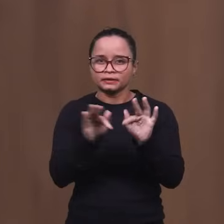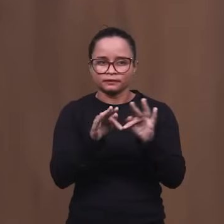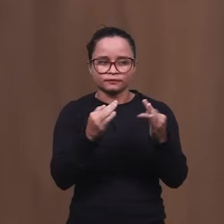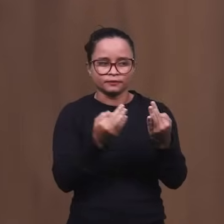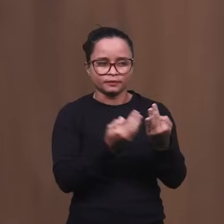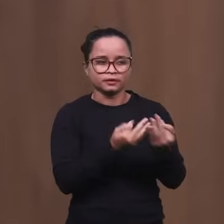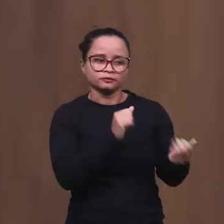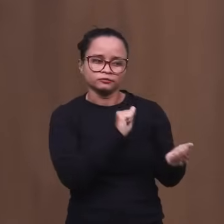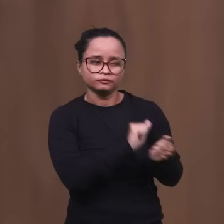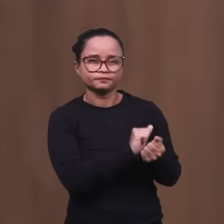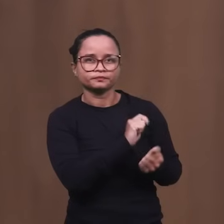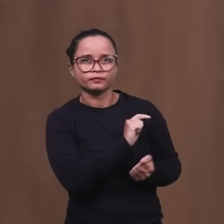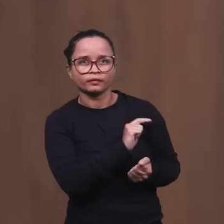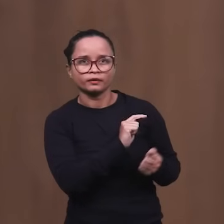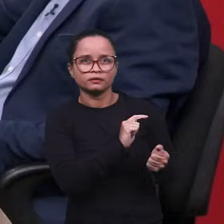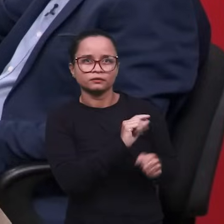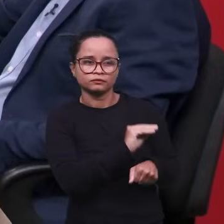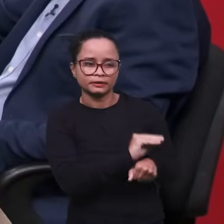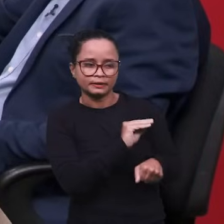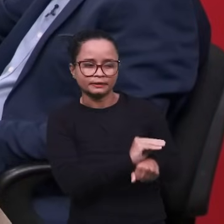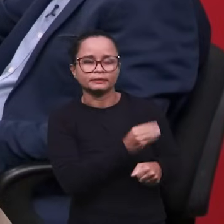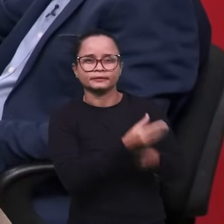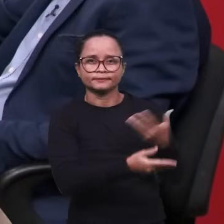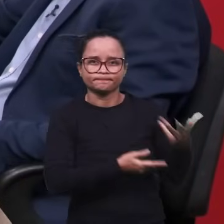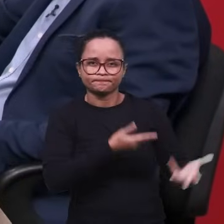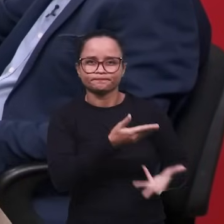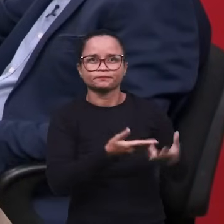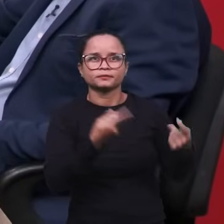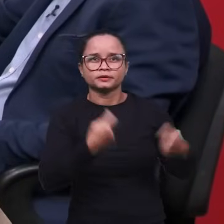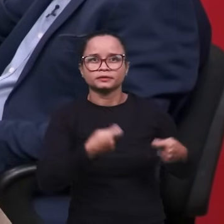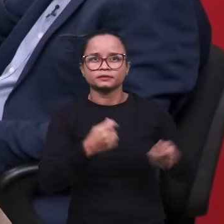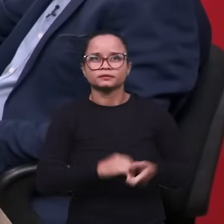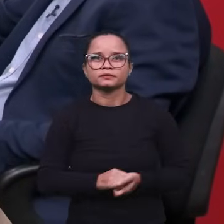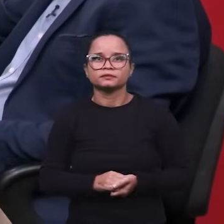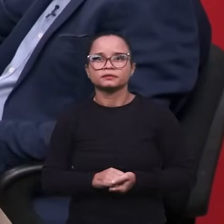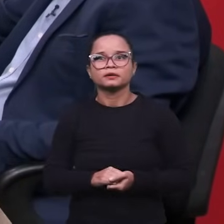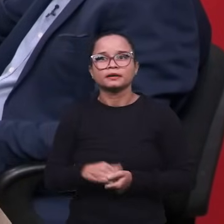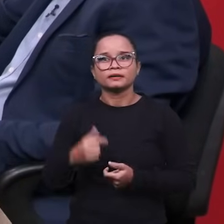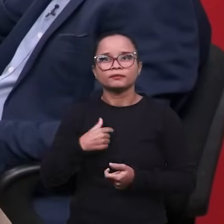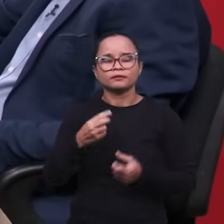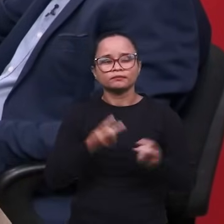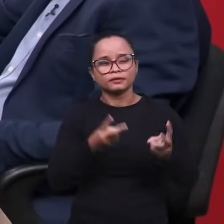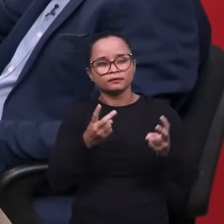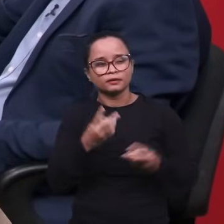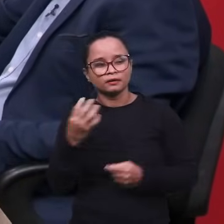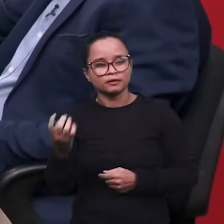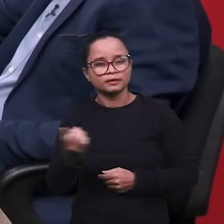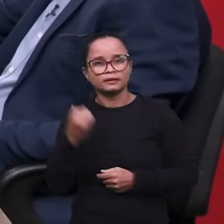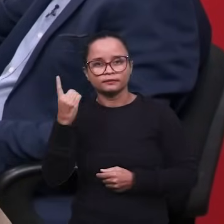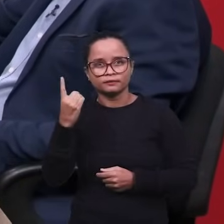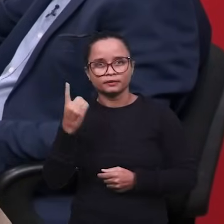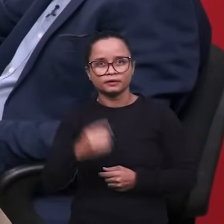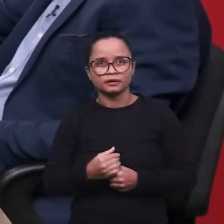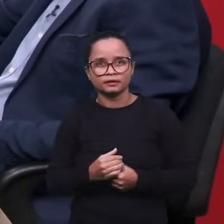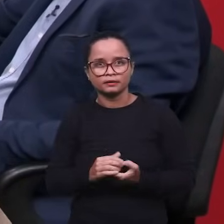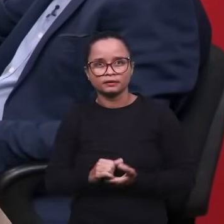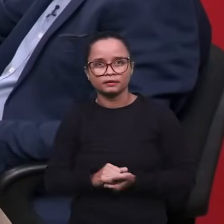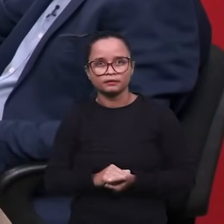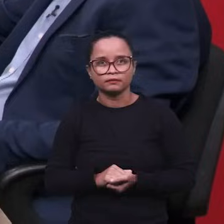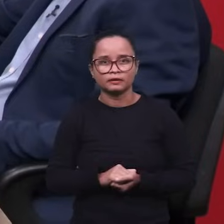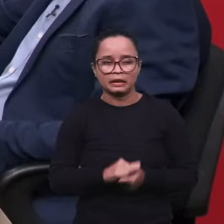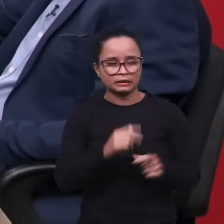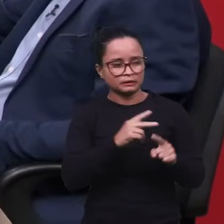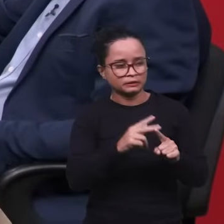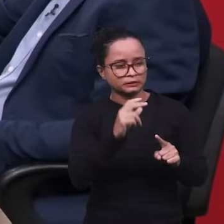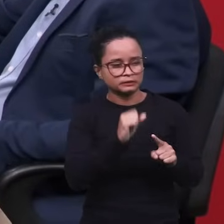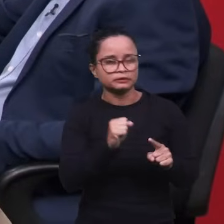família uma guarnição. Então você vê que dá essa impressão de Davi, que ele se voltou muito